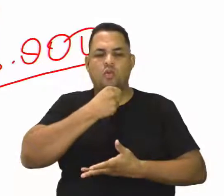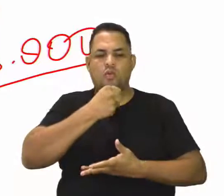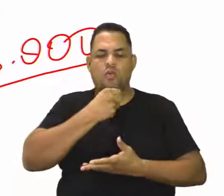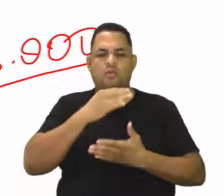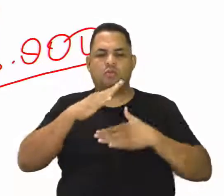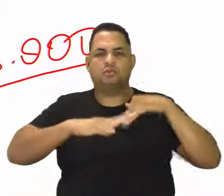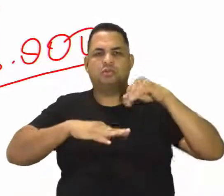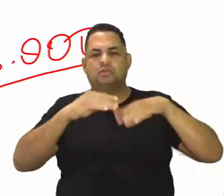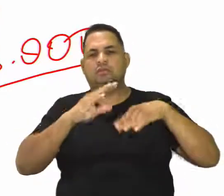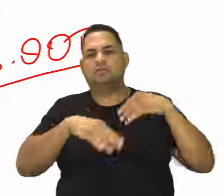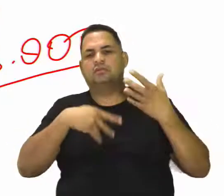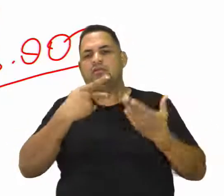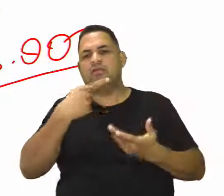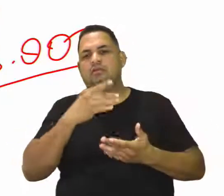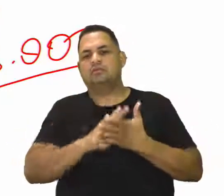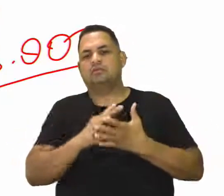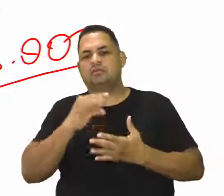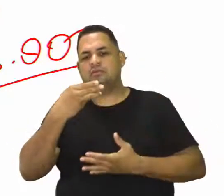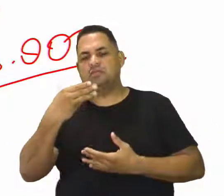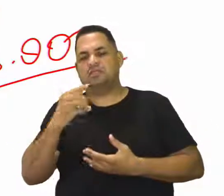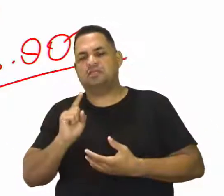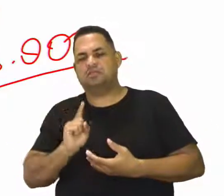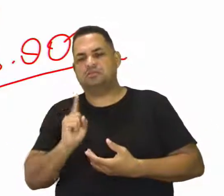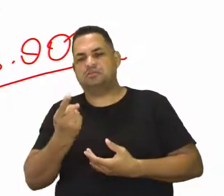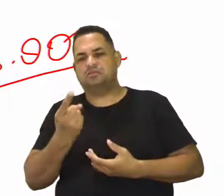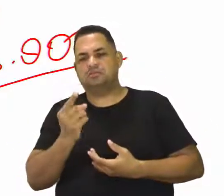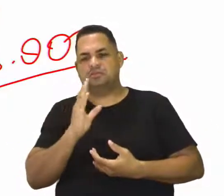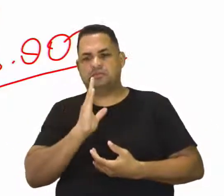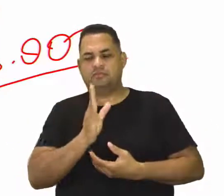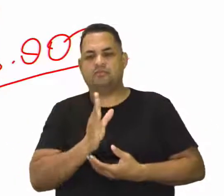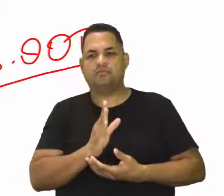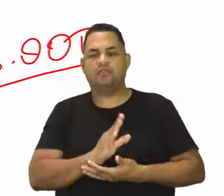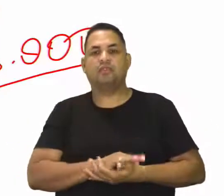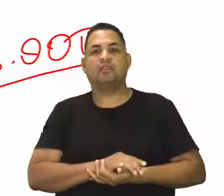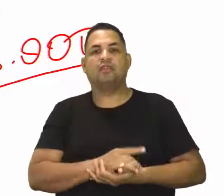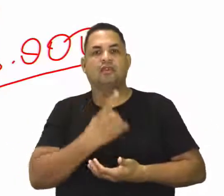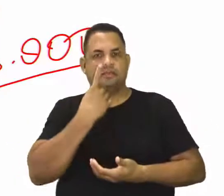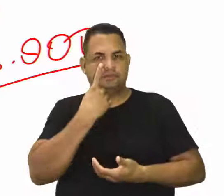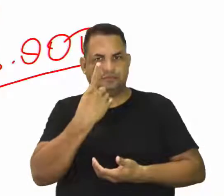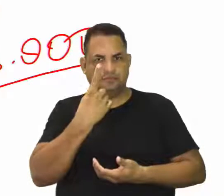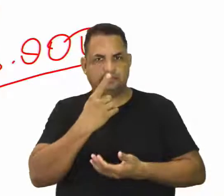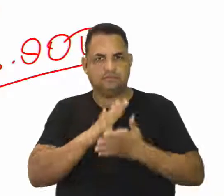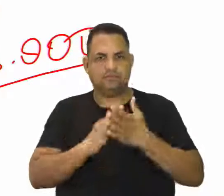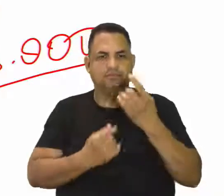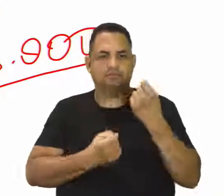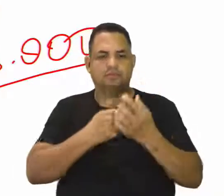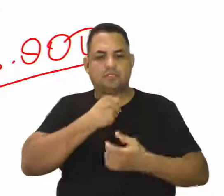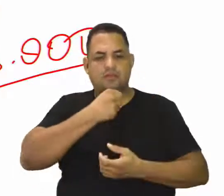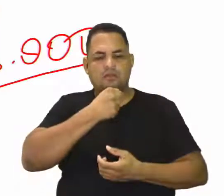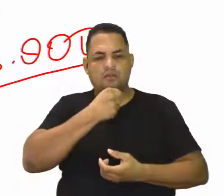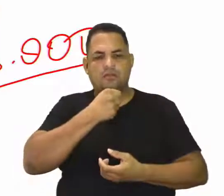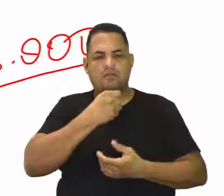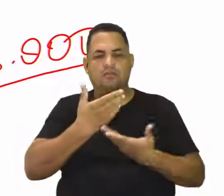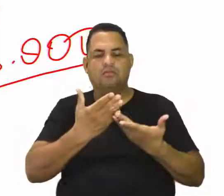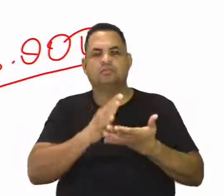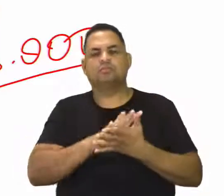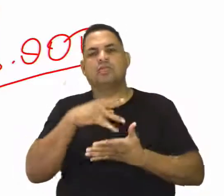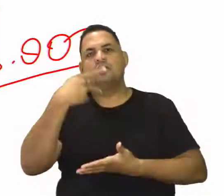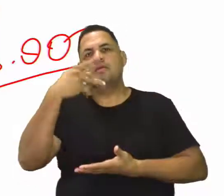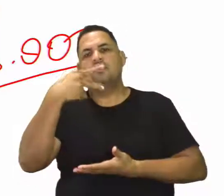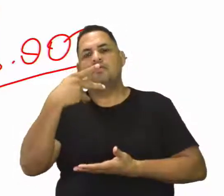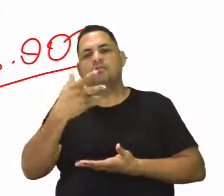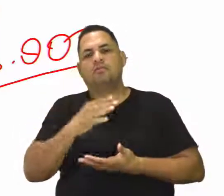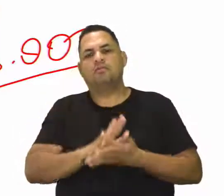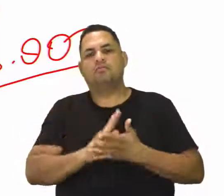acaba dizendo 3000 e eu já observei isso algumas reportagem eles